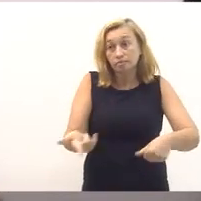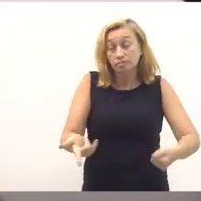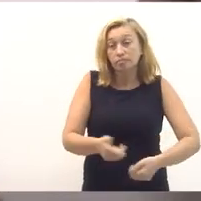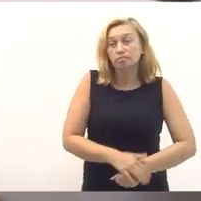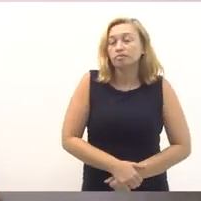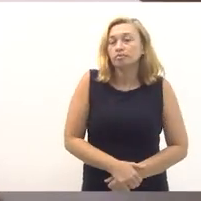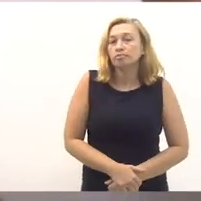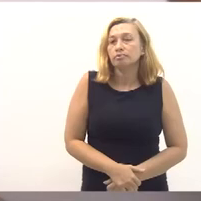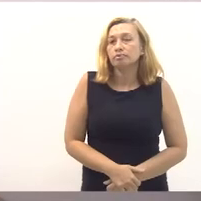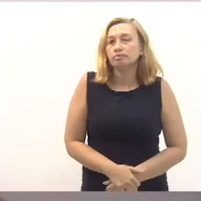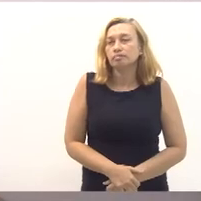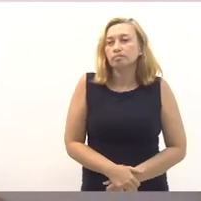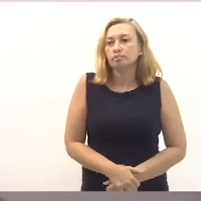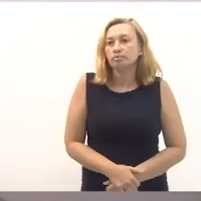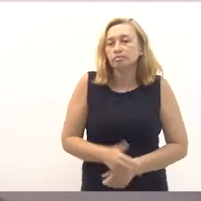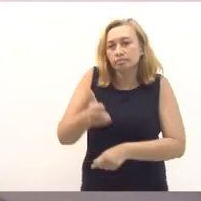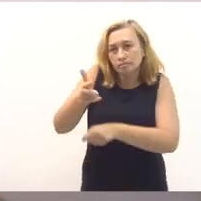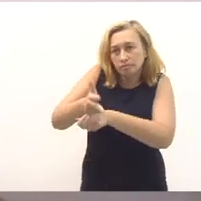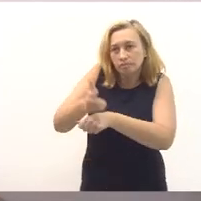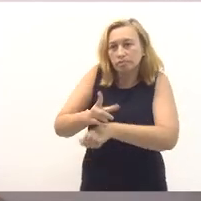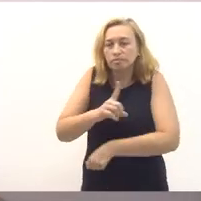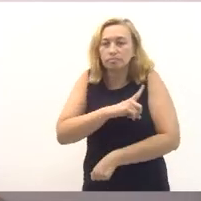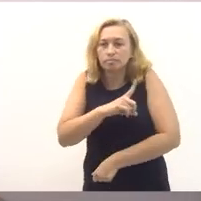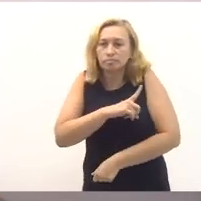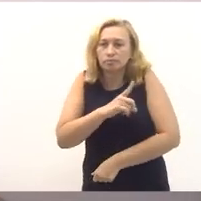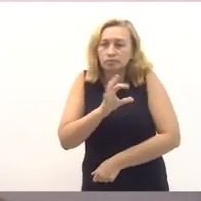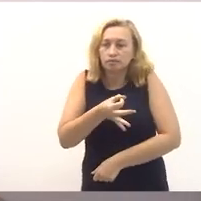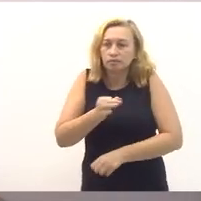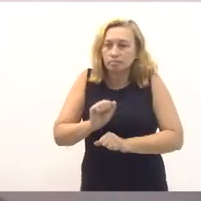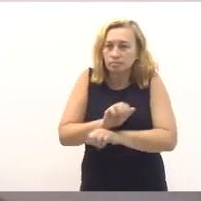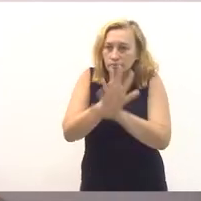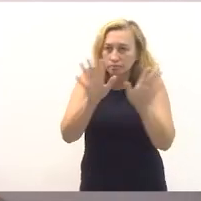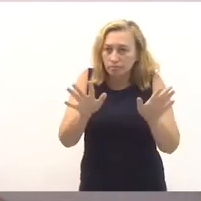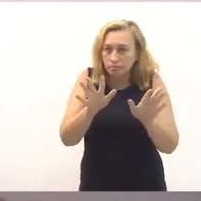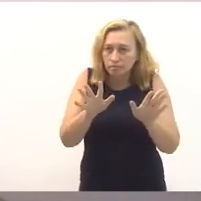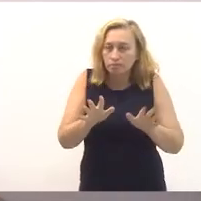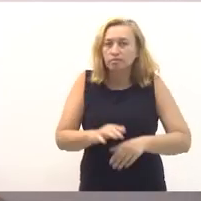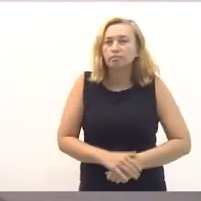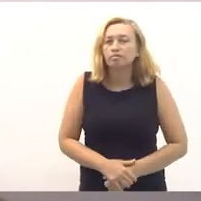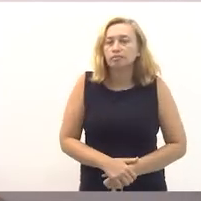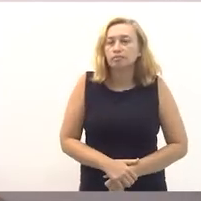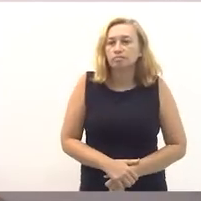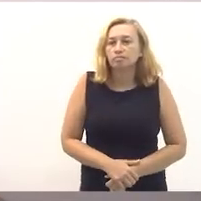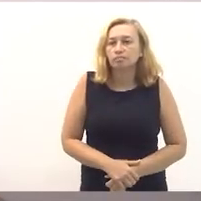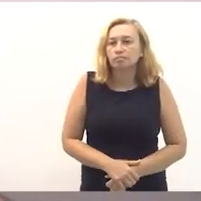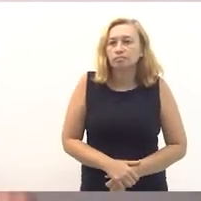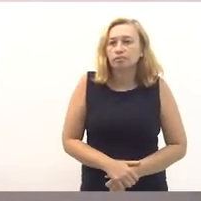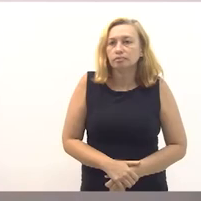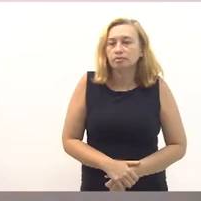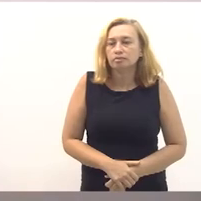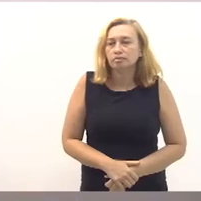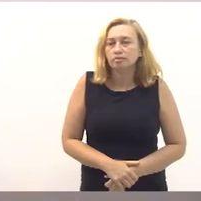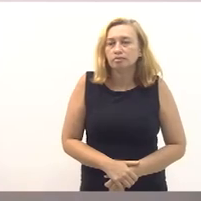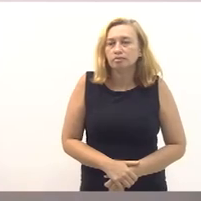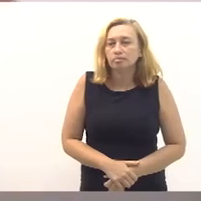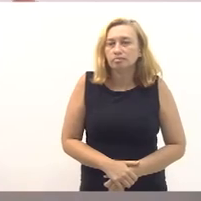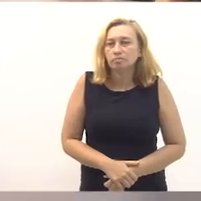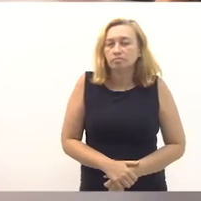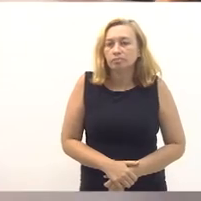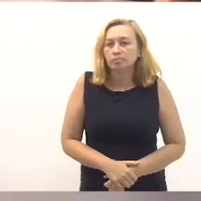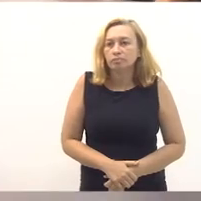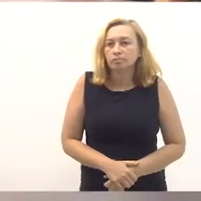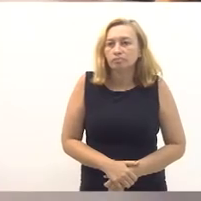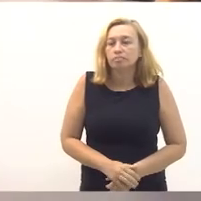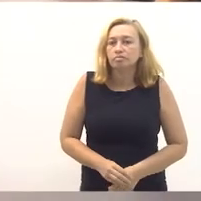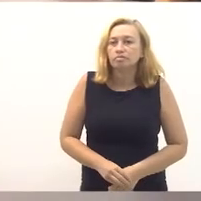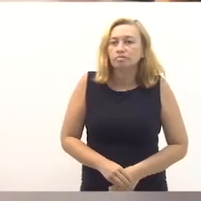novas Então as câmeras na delegacia garantem a transparência a legalidade EA o dia que